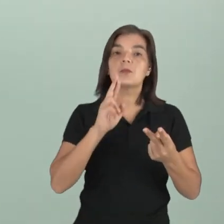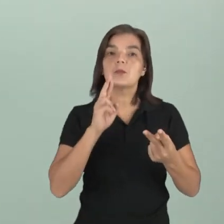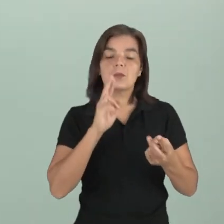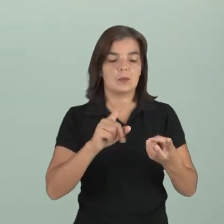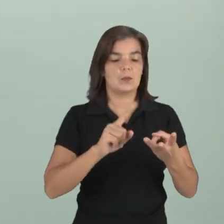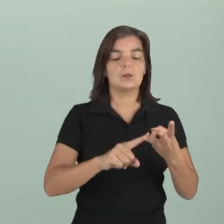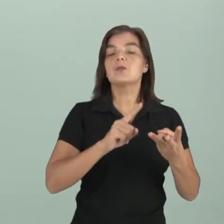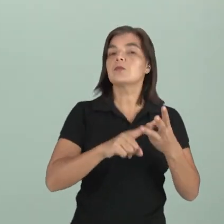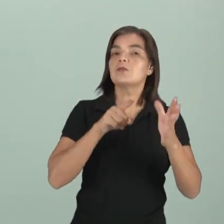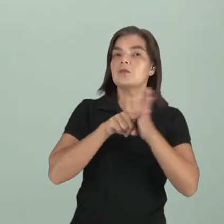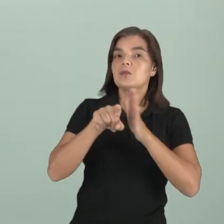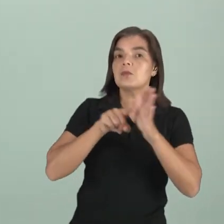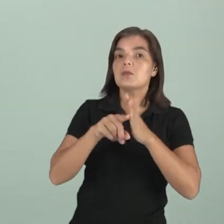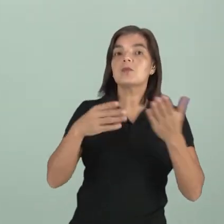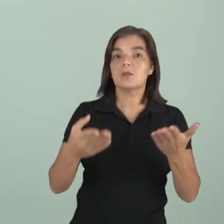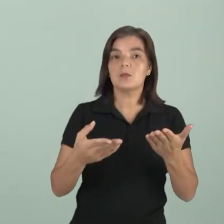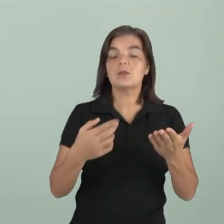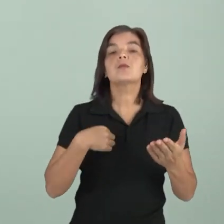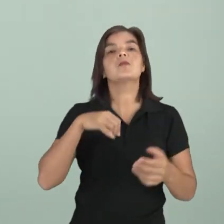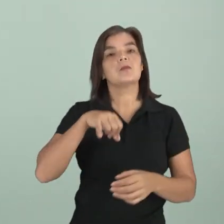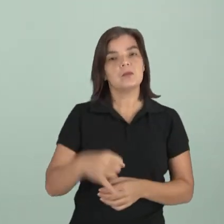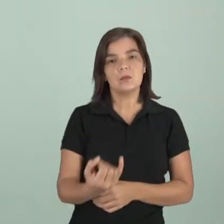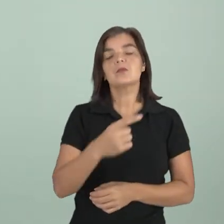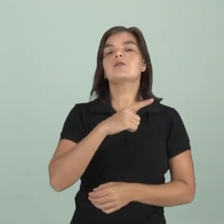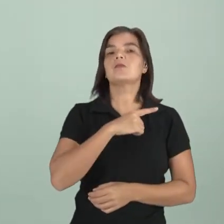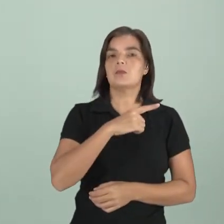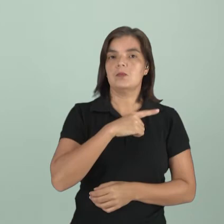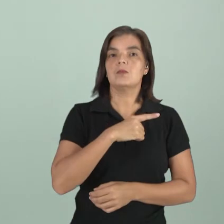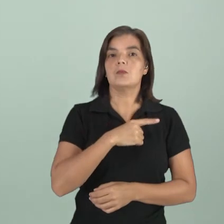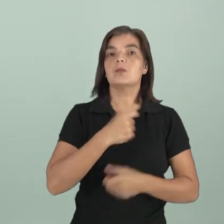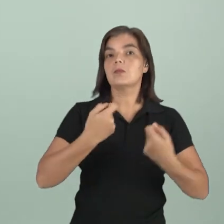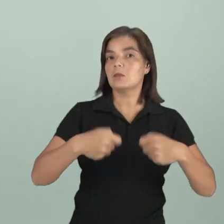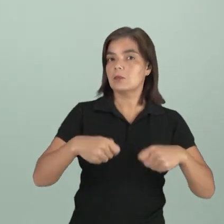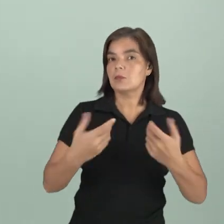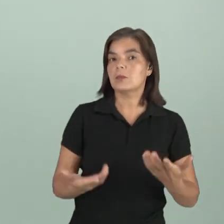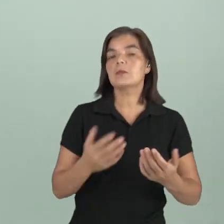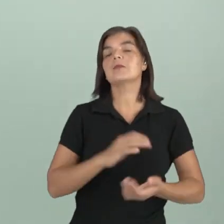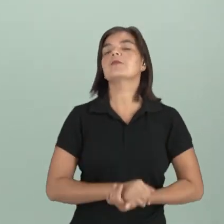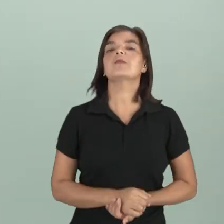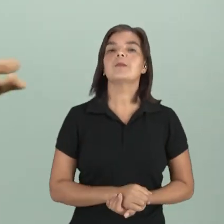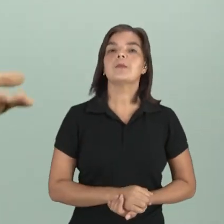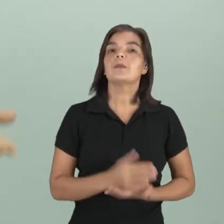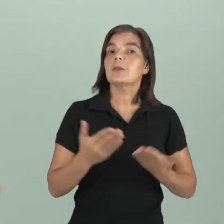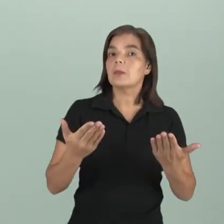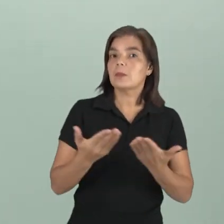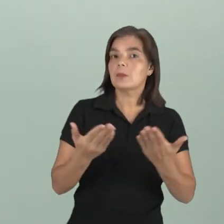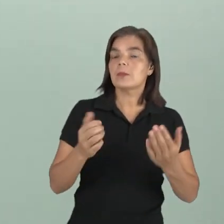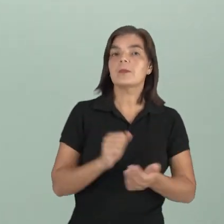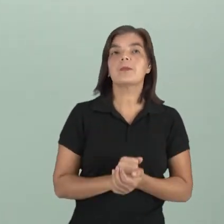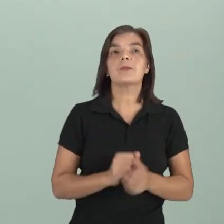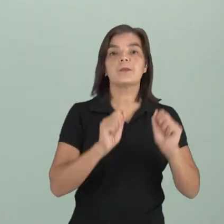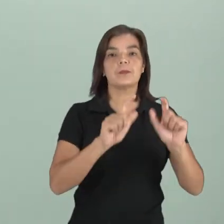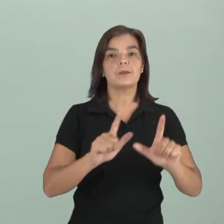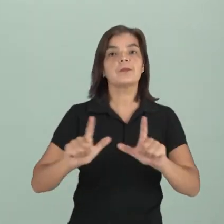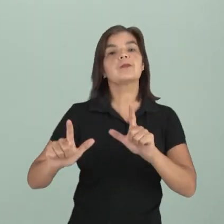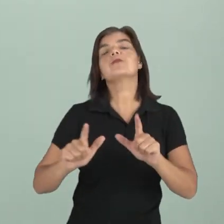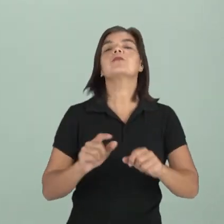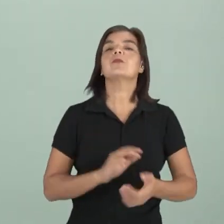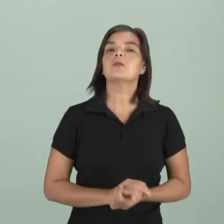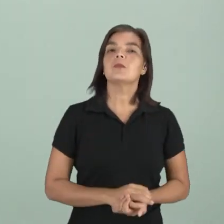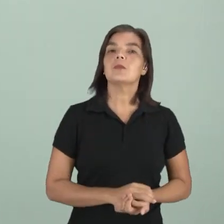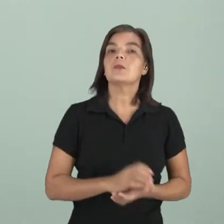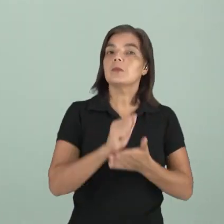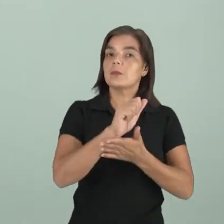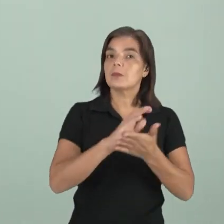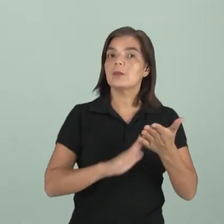de reivindicar quando oportuno e quando necessário. Agora nós vamos avançar porque chegou